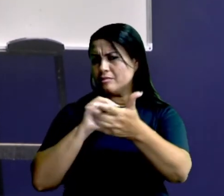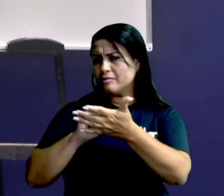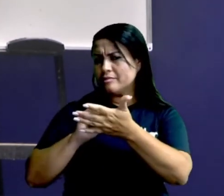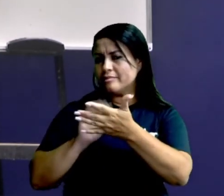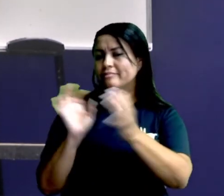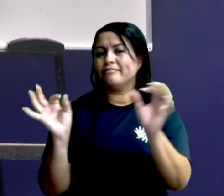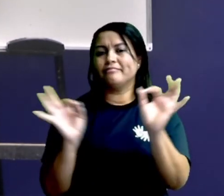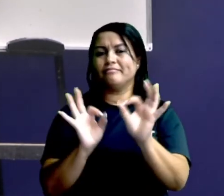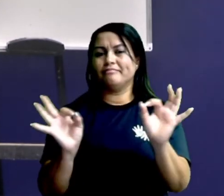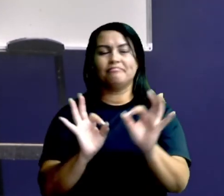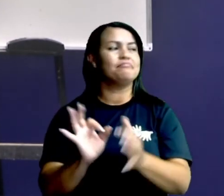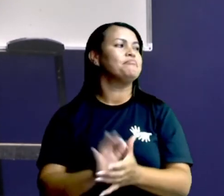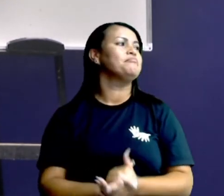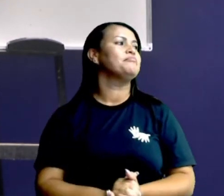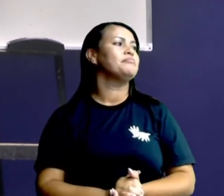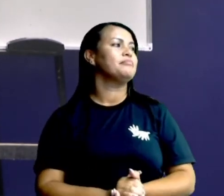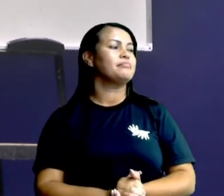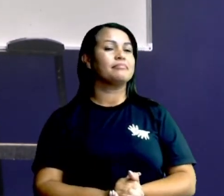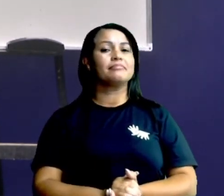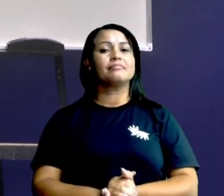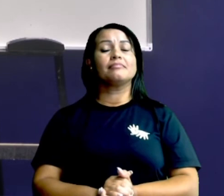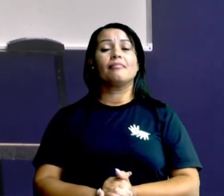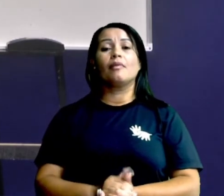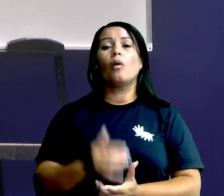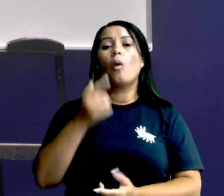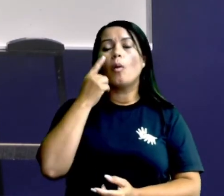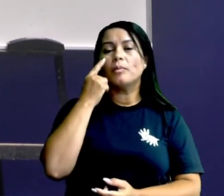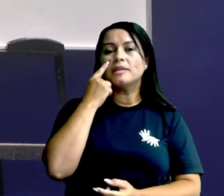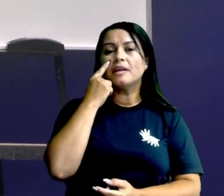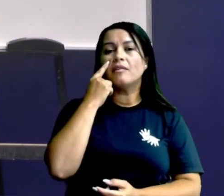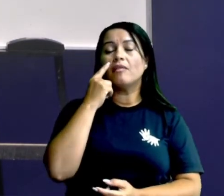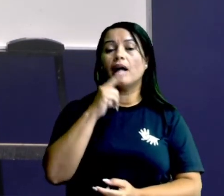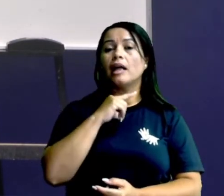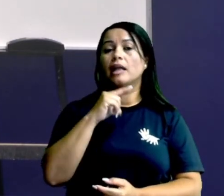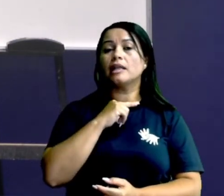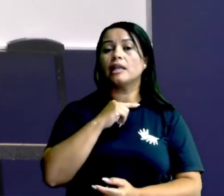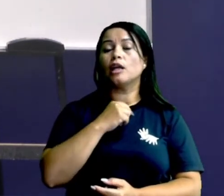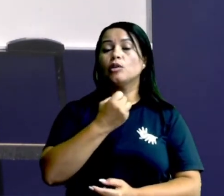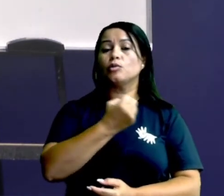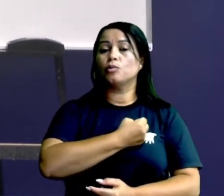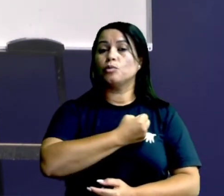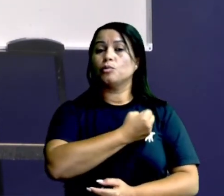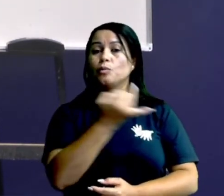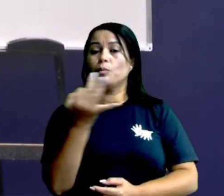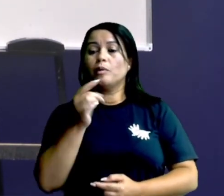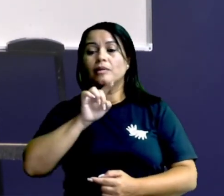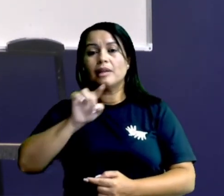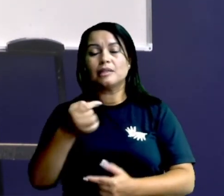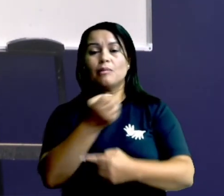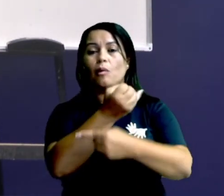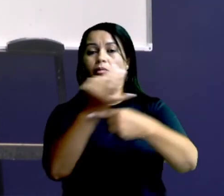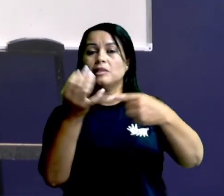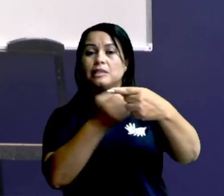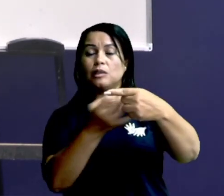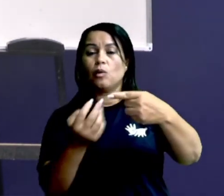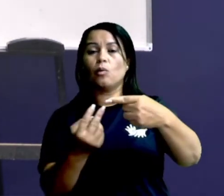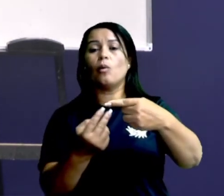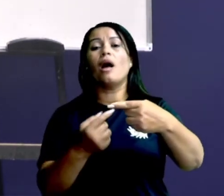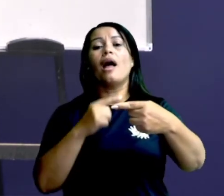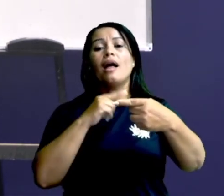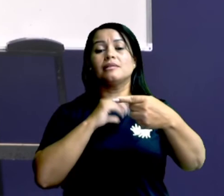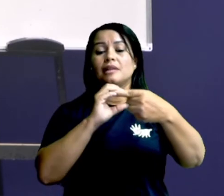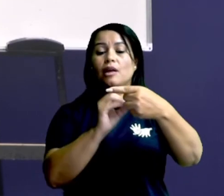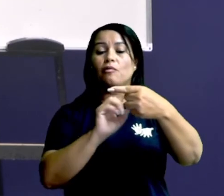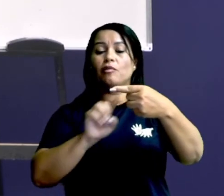algo? Não. Então, o número decimal correspondente à fração 2/10